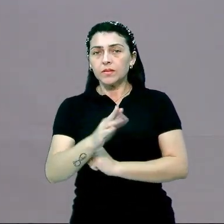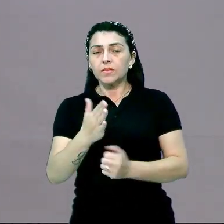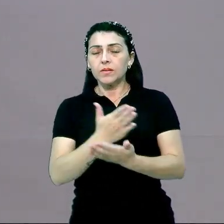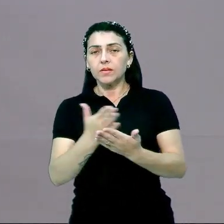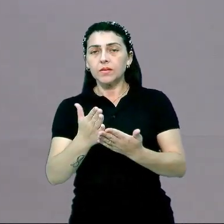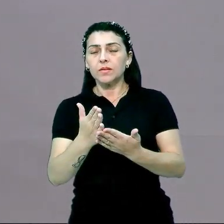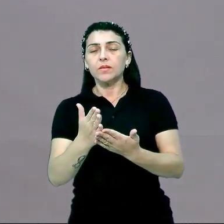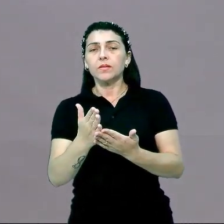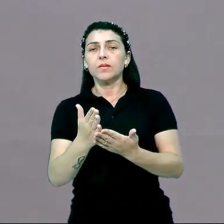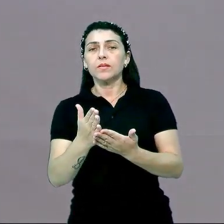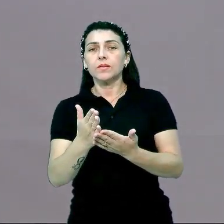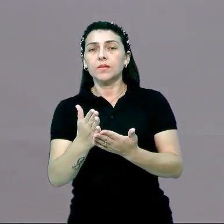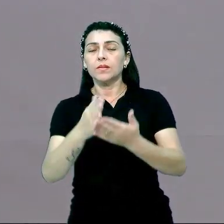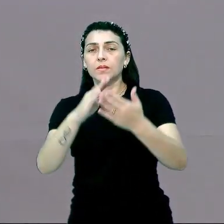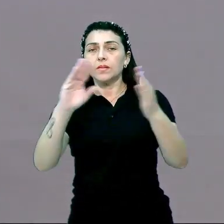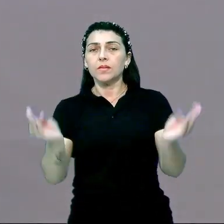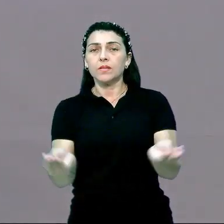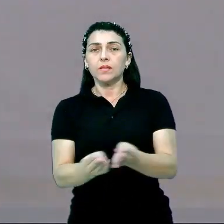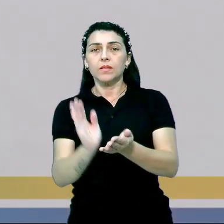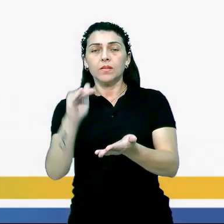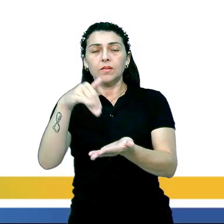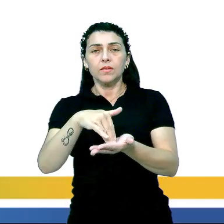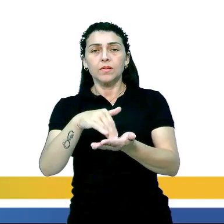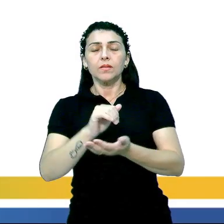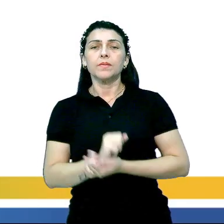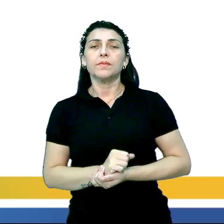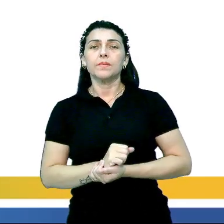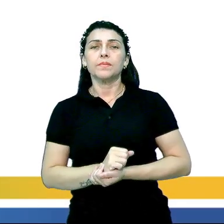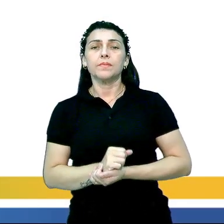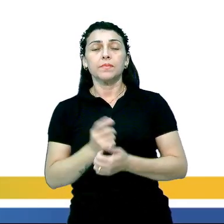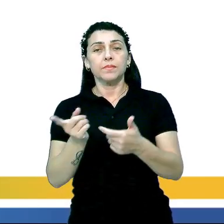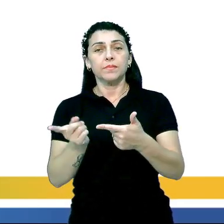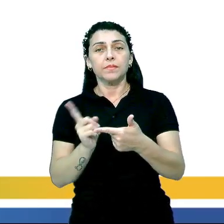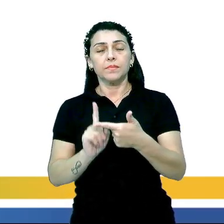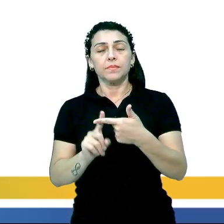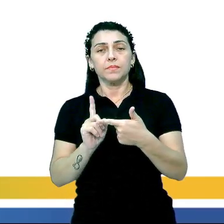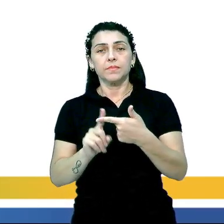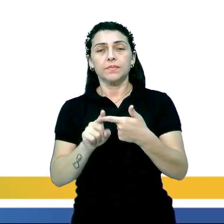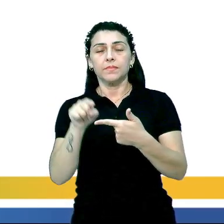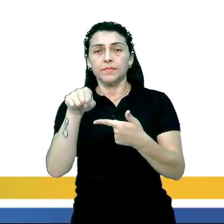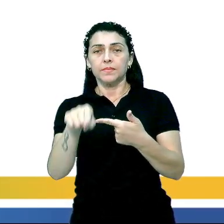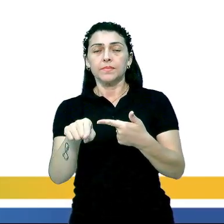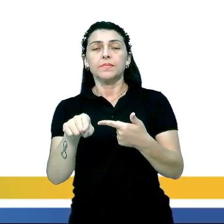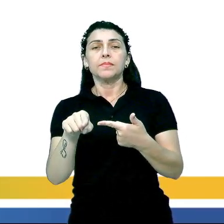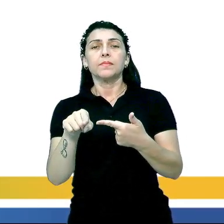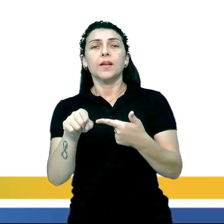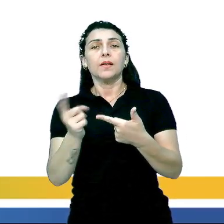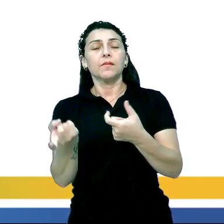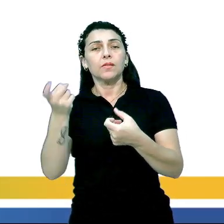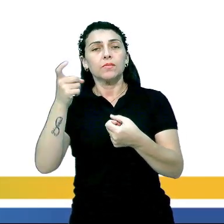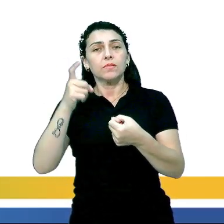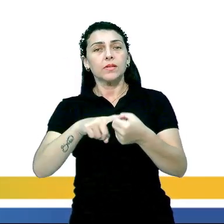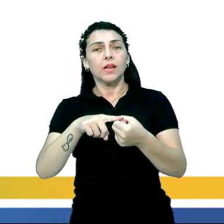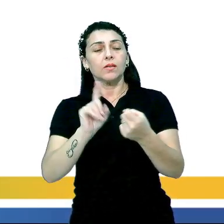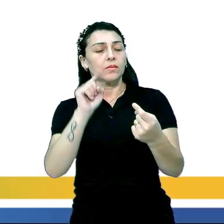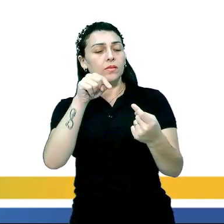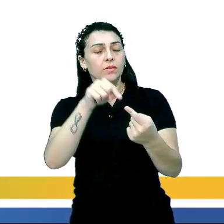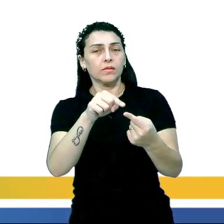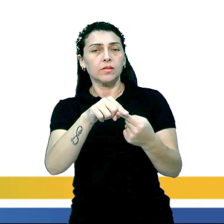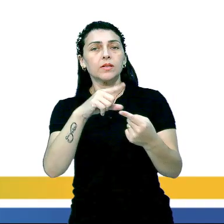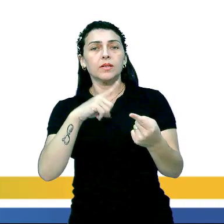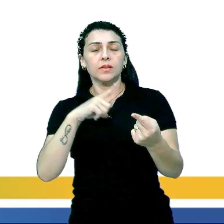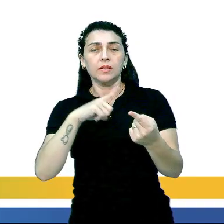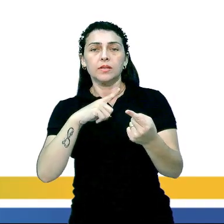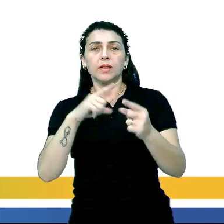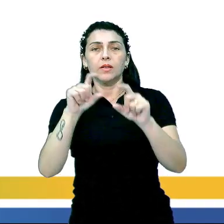início da conclusão de vocês, perdão. No segundo momento, você vai retomar os objetivos que